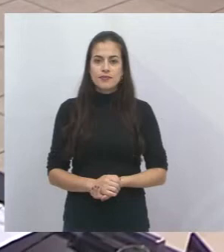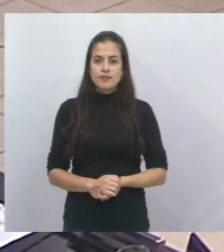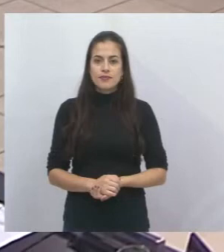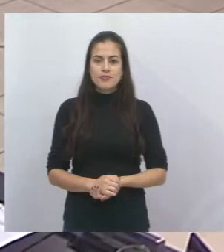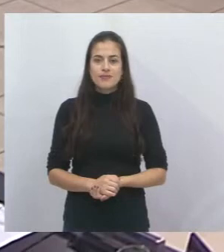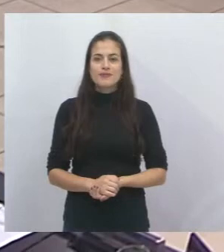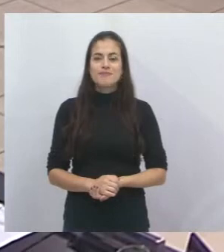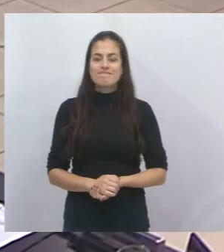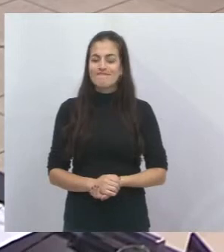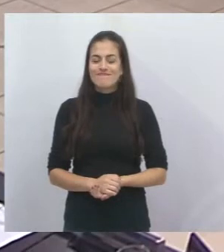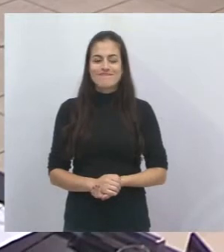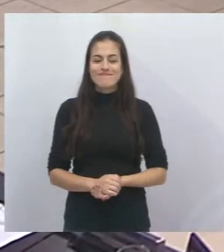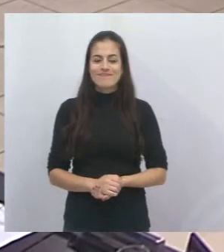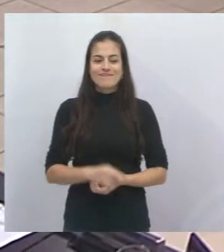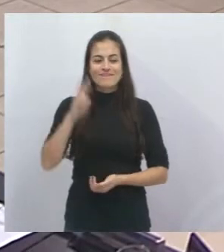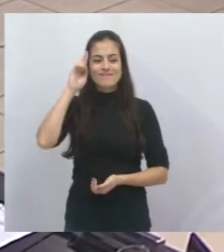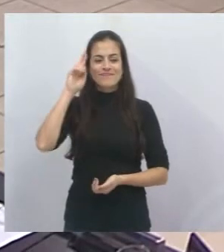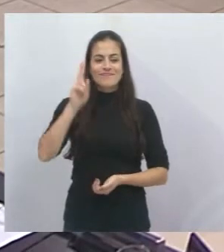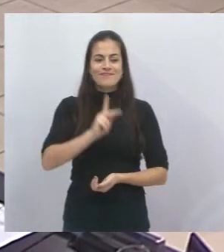Senhor presidente,